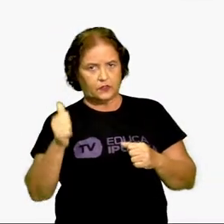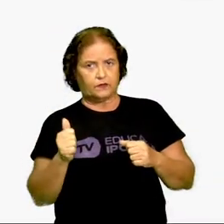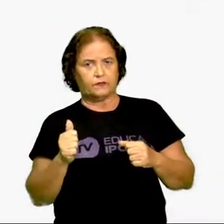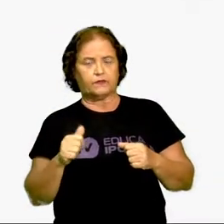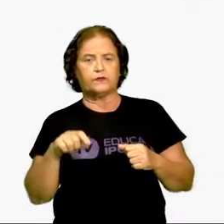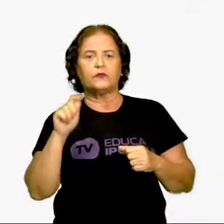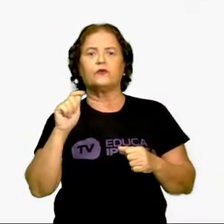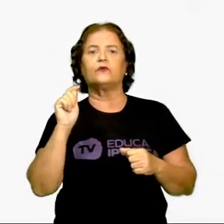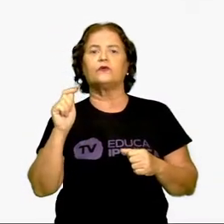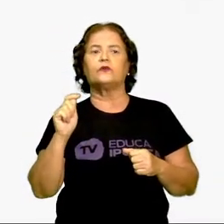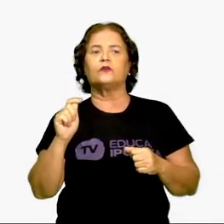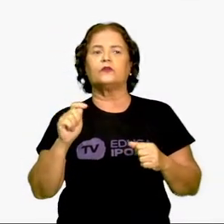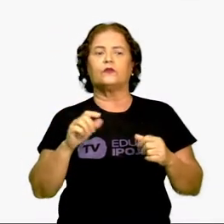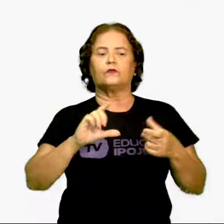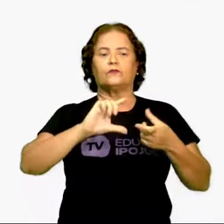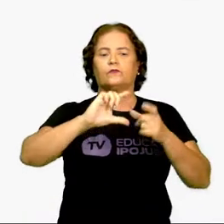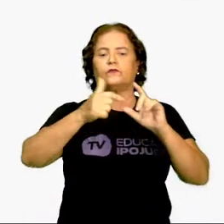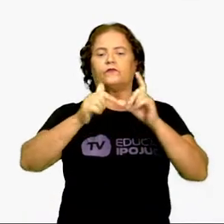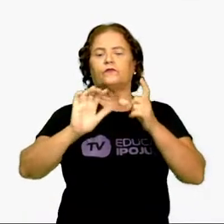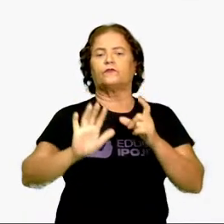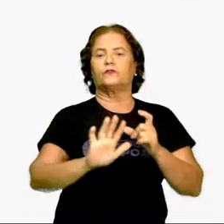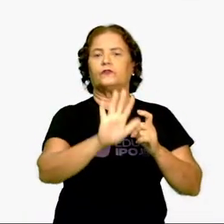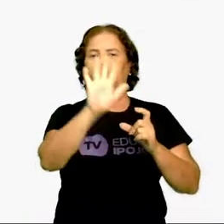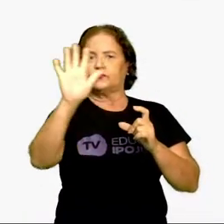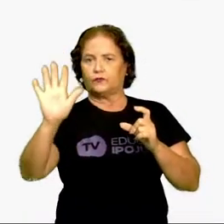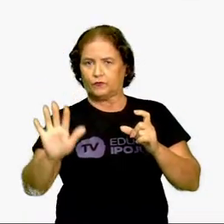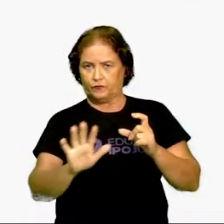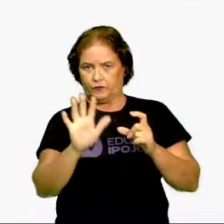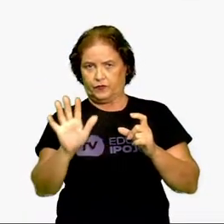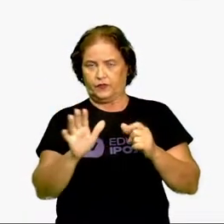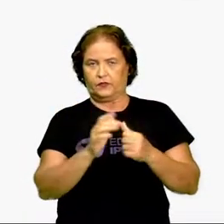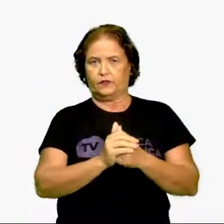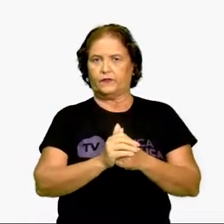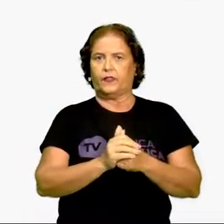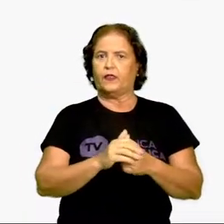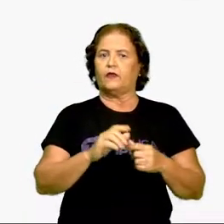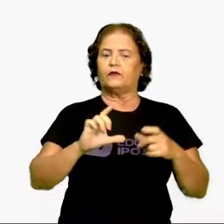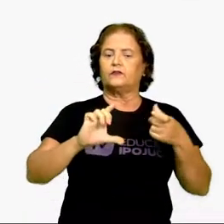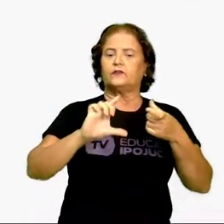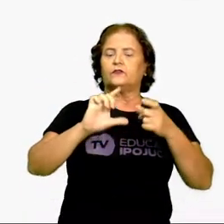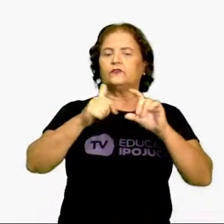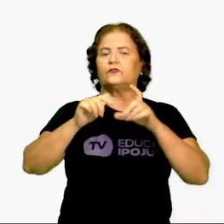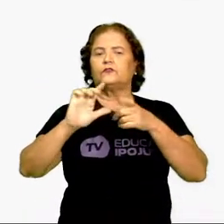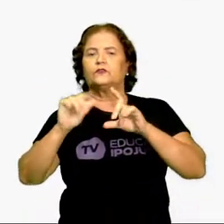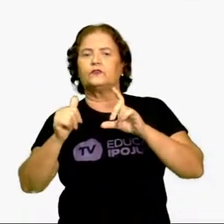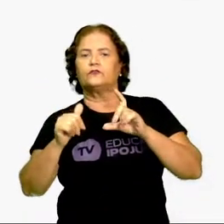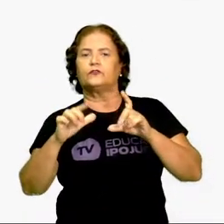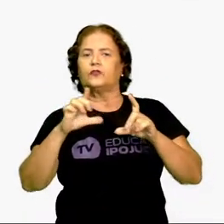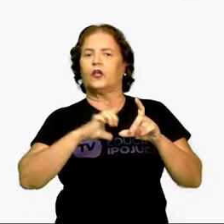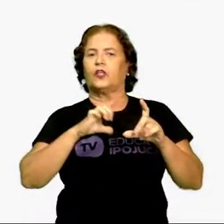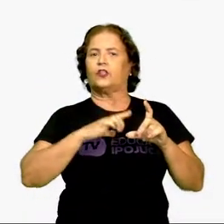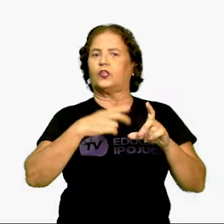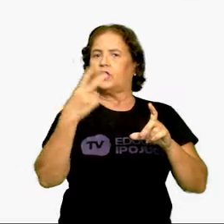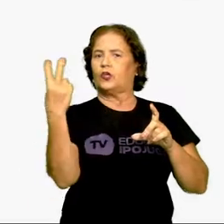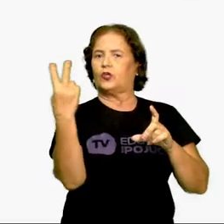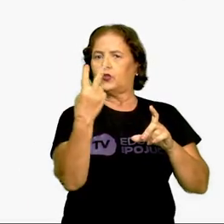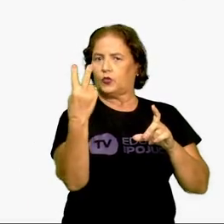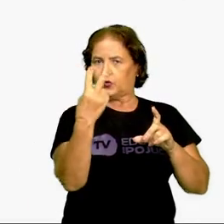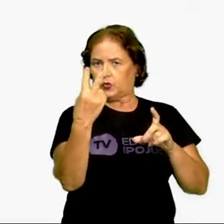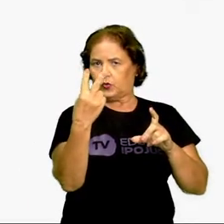são figuras planas. São figuras bidimensionais, ou seja, possuem